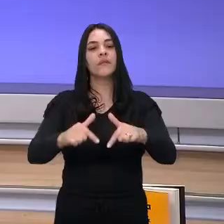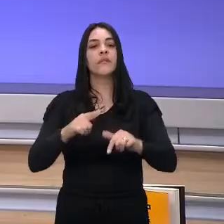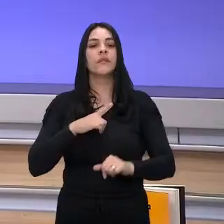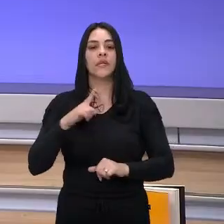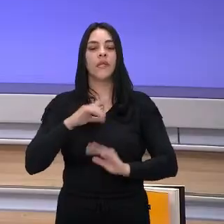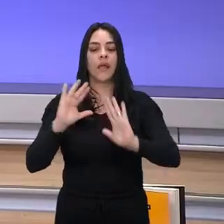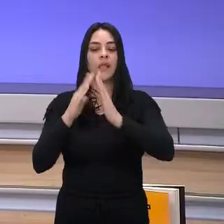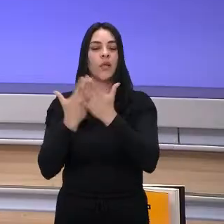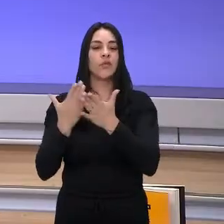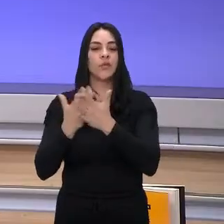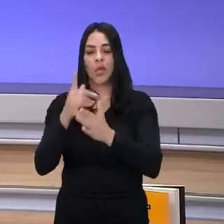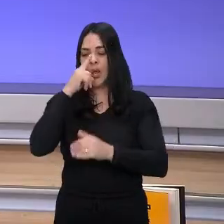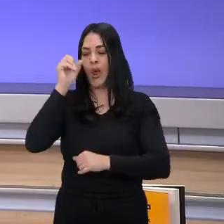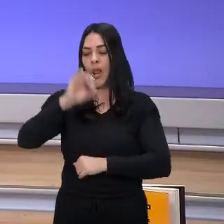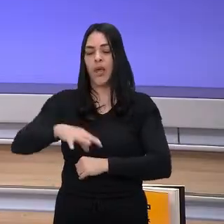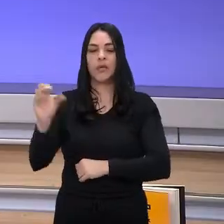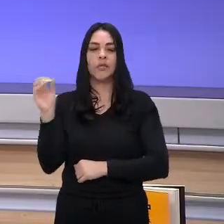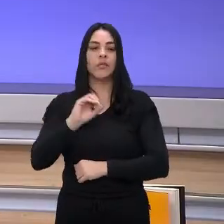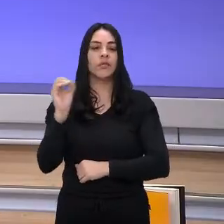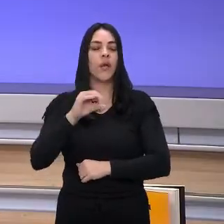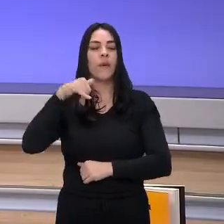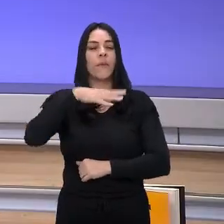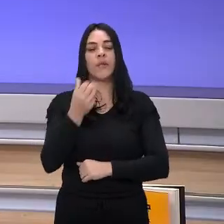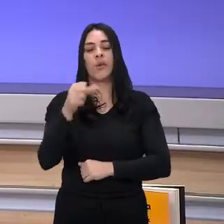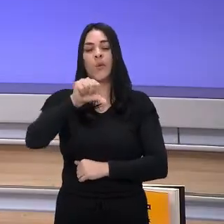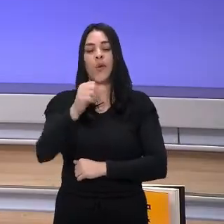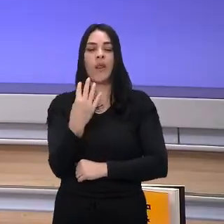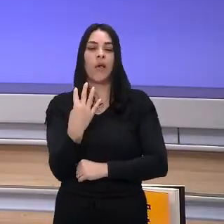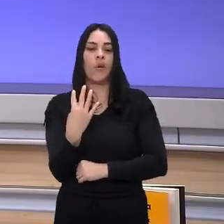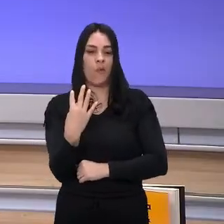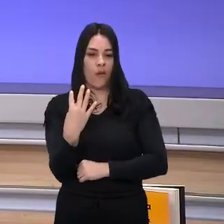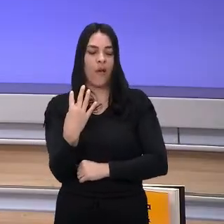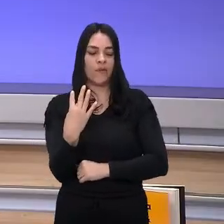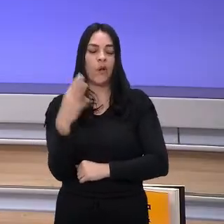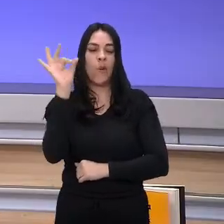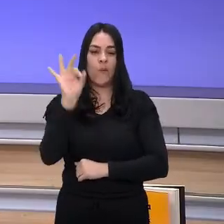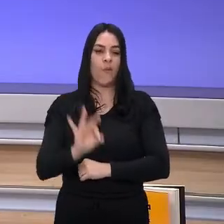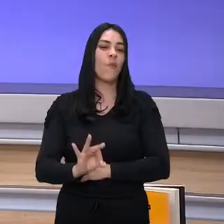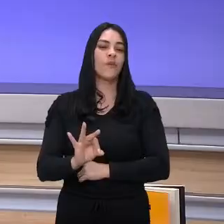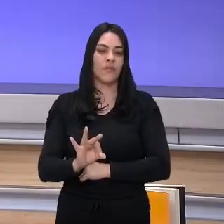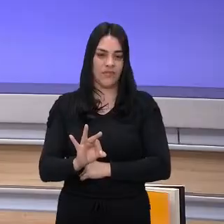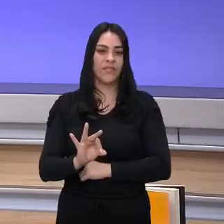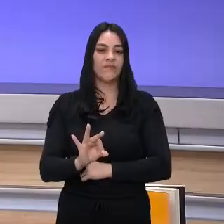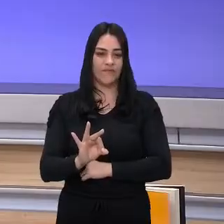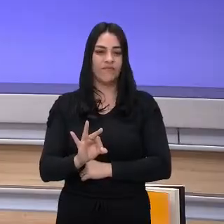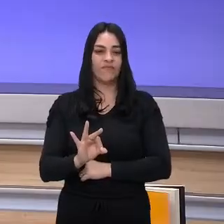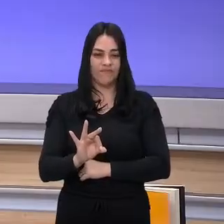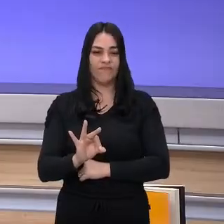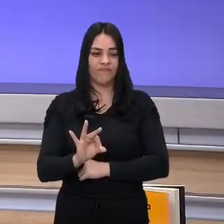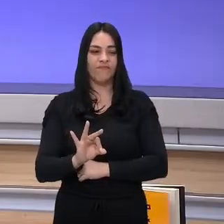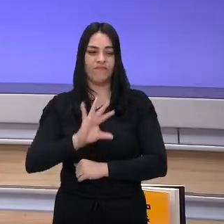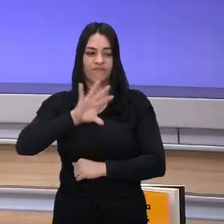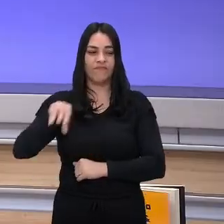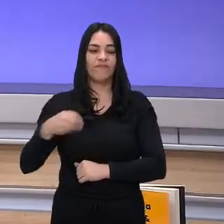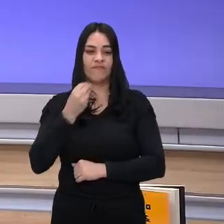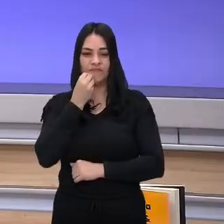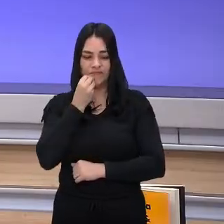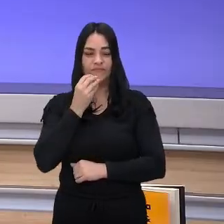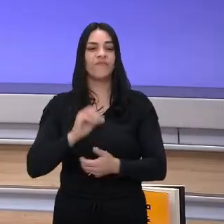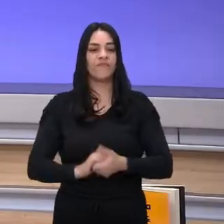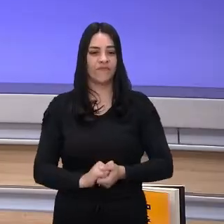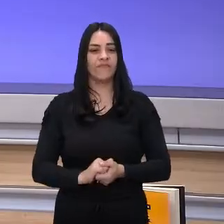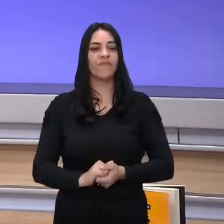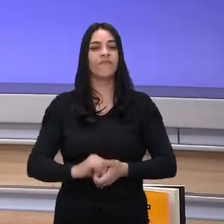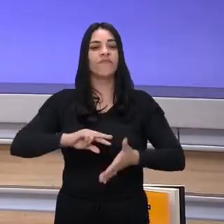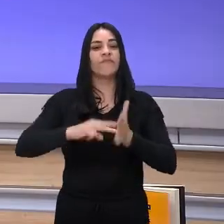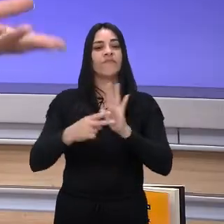de escola lixo zero, com mais de 94% dos resíduos reaproveitados. Ou